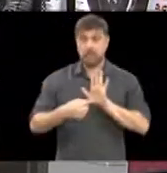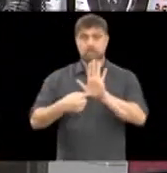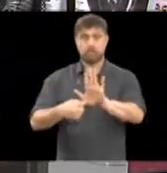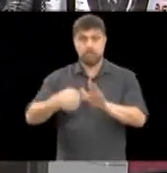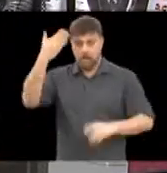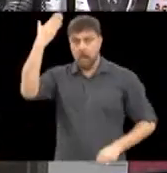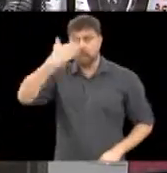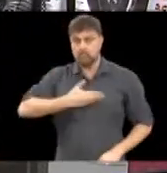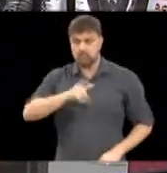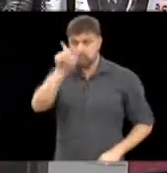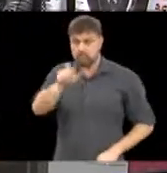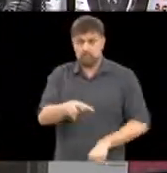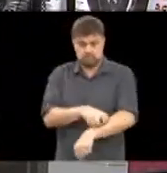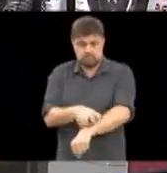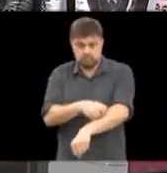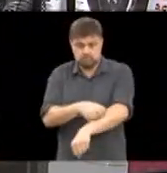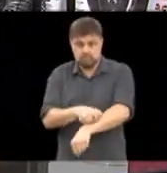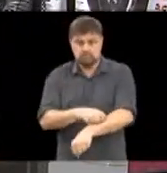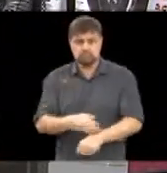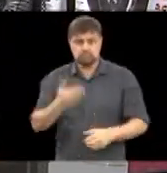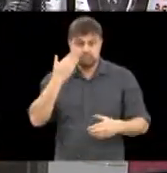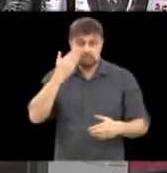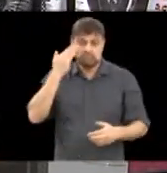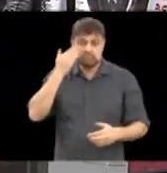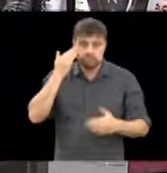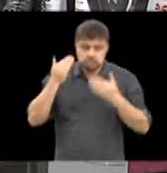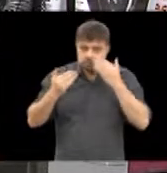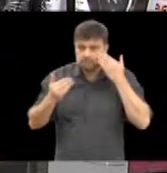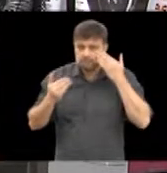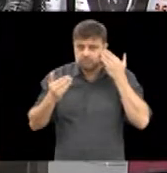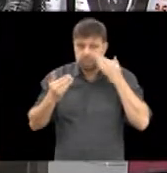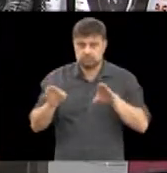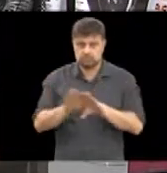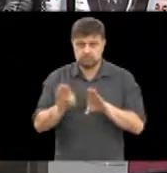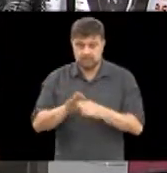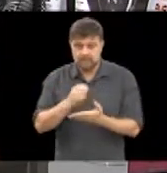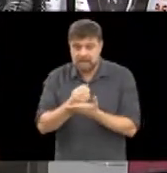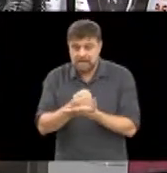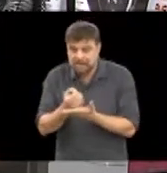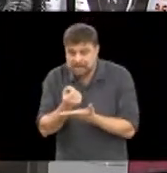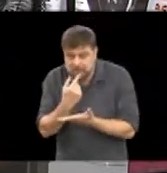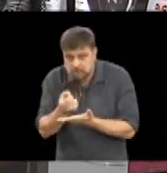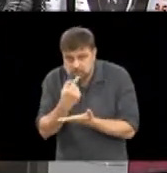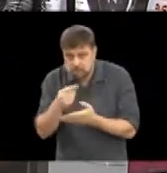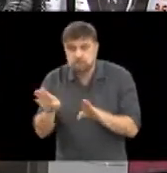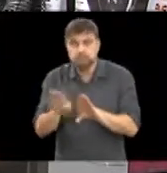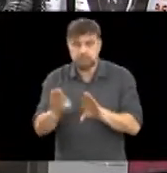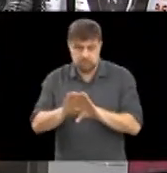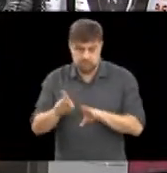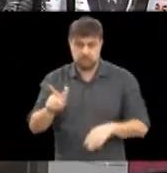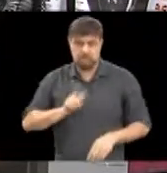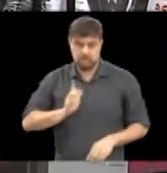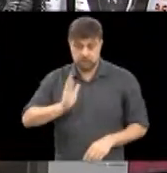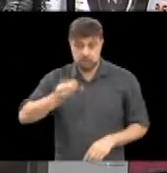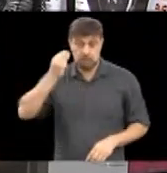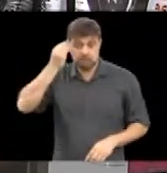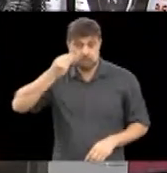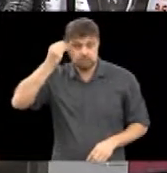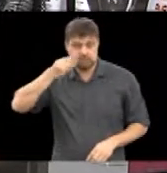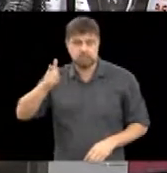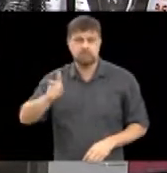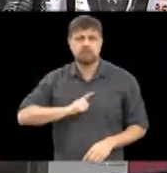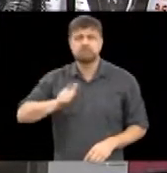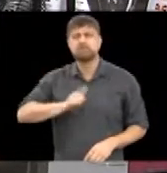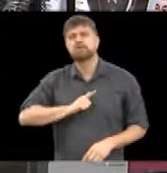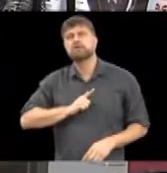vão revelar. Tem os testes de maquiagem, tem os testes de corticoide. Hoje em dia, o